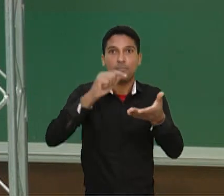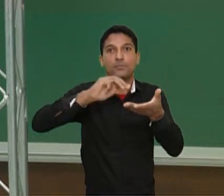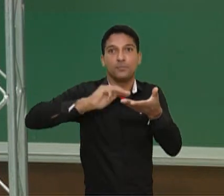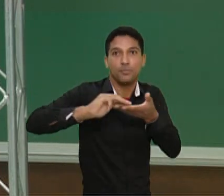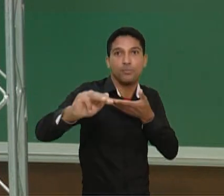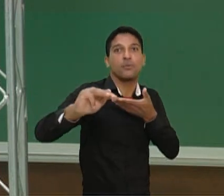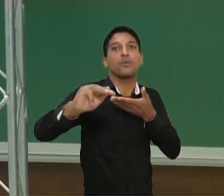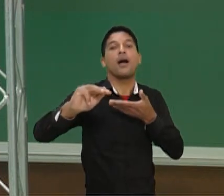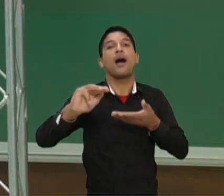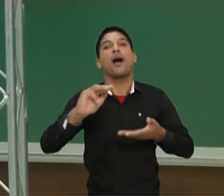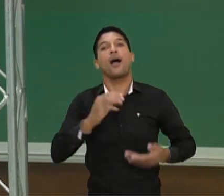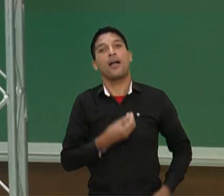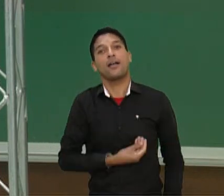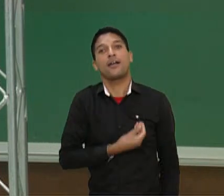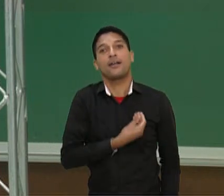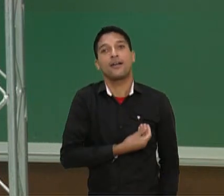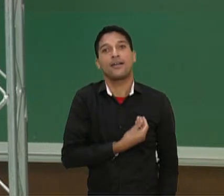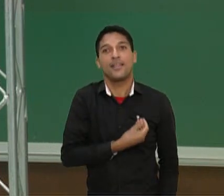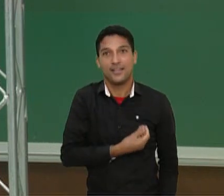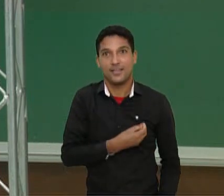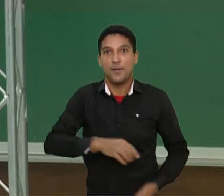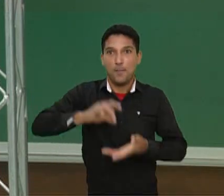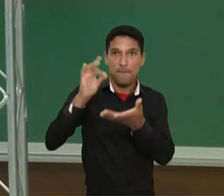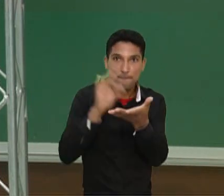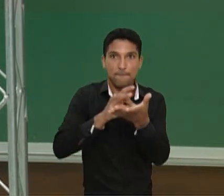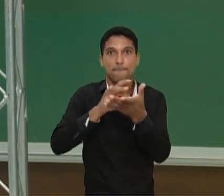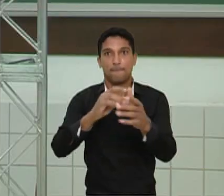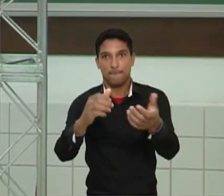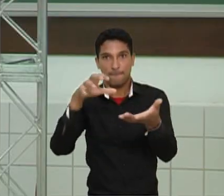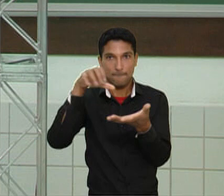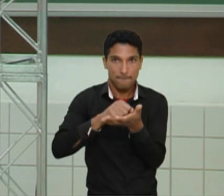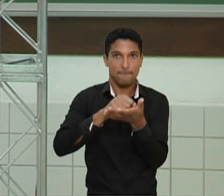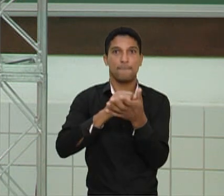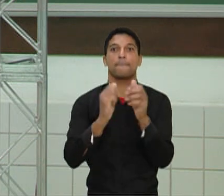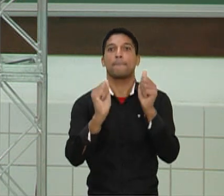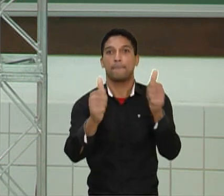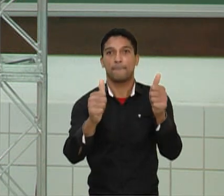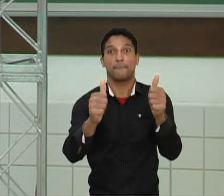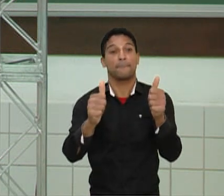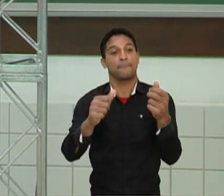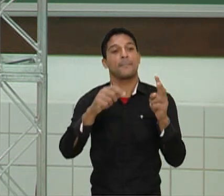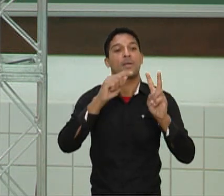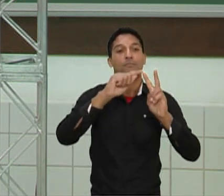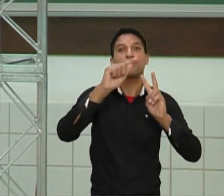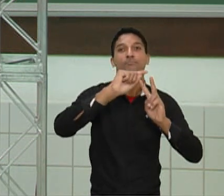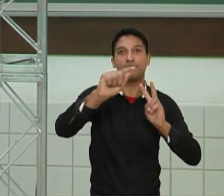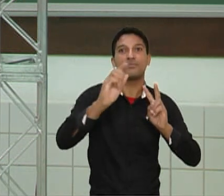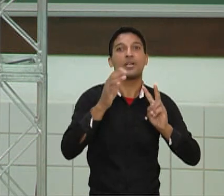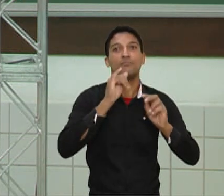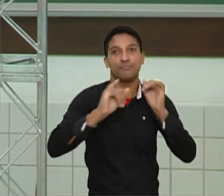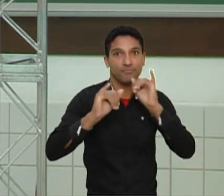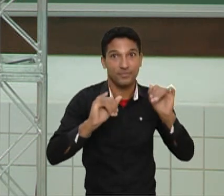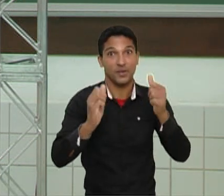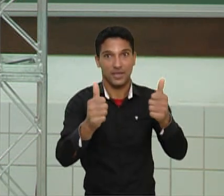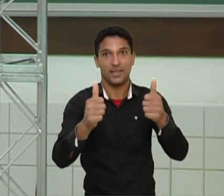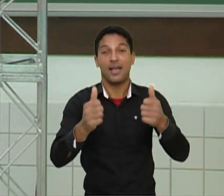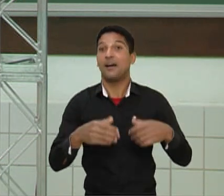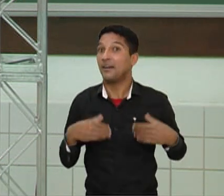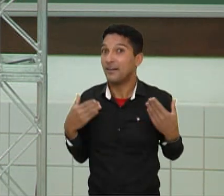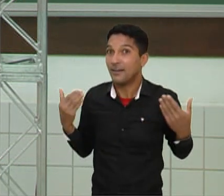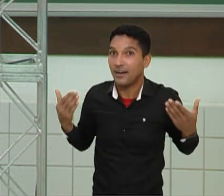a sua chamada estará registrada, beleza? Recados dados, senhoras e senhores, podemos